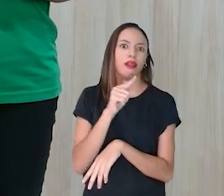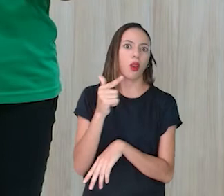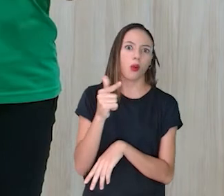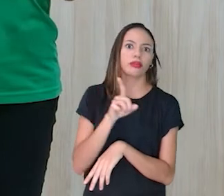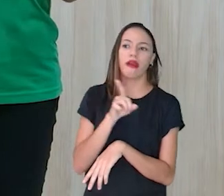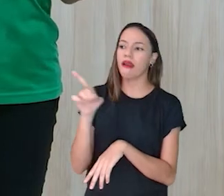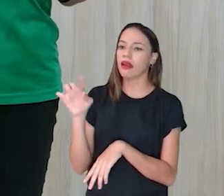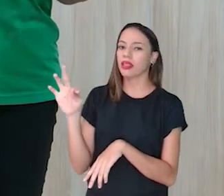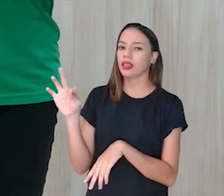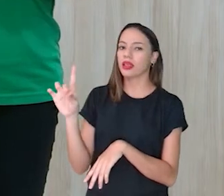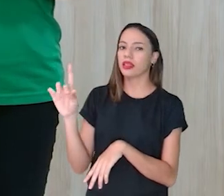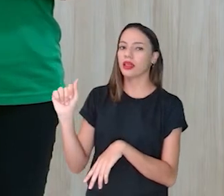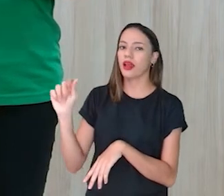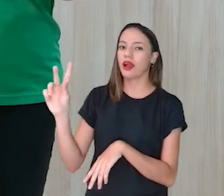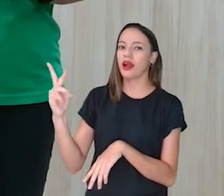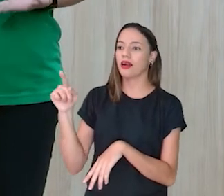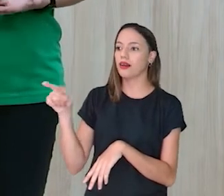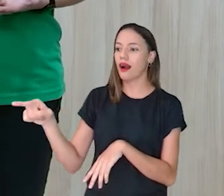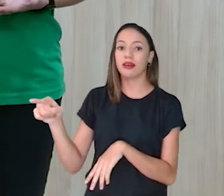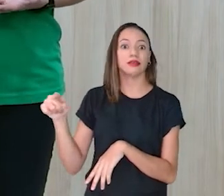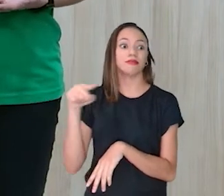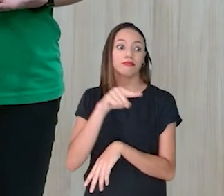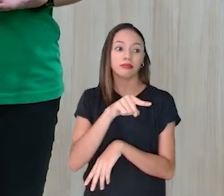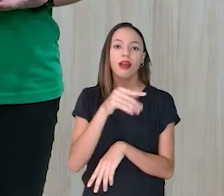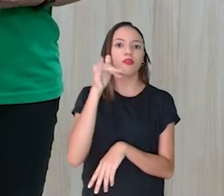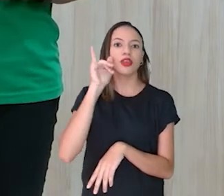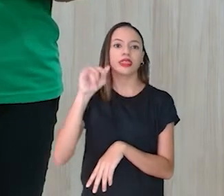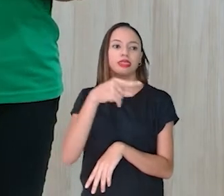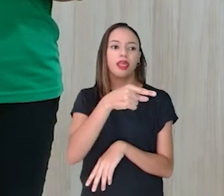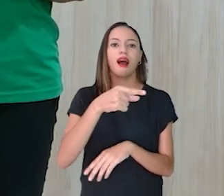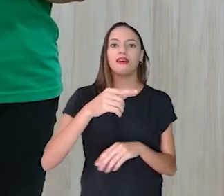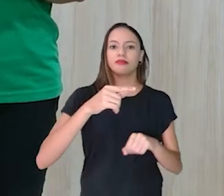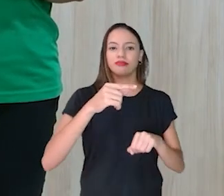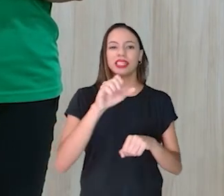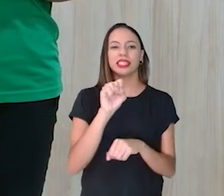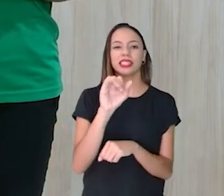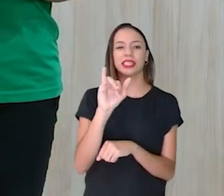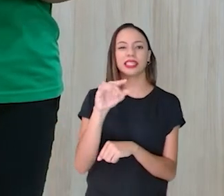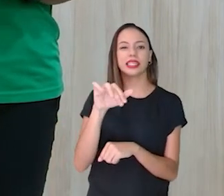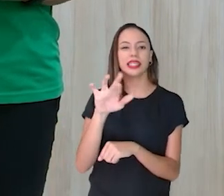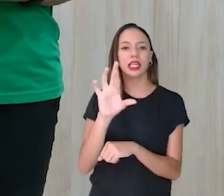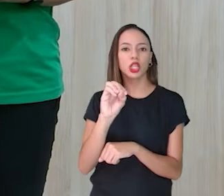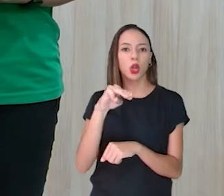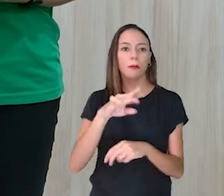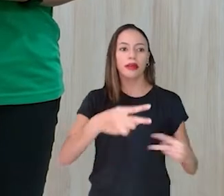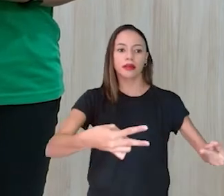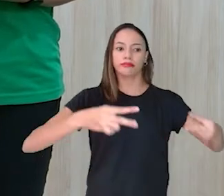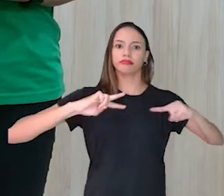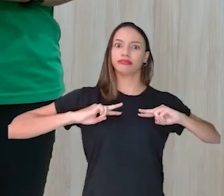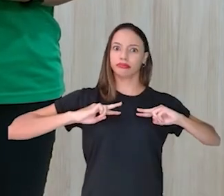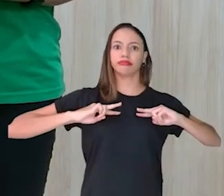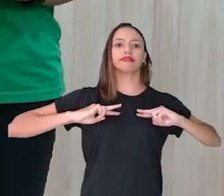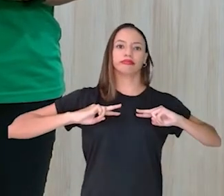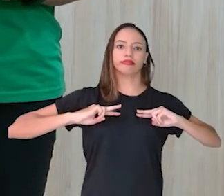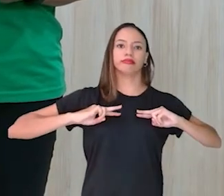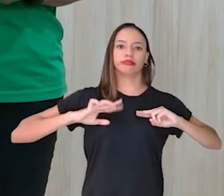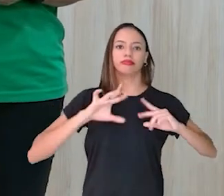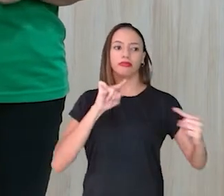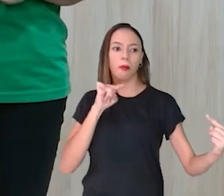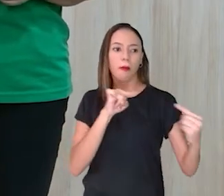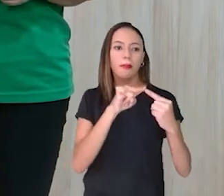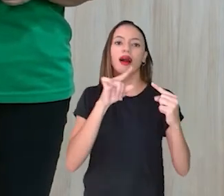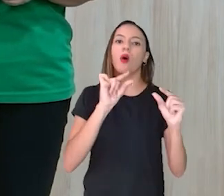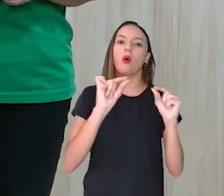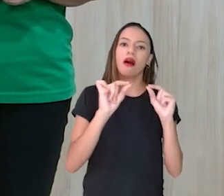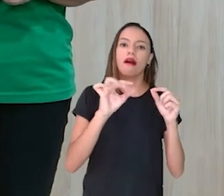TDAH, ele não adquira essa síndrome, não é? Associado já à sua deficiência.